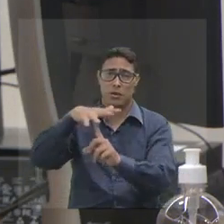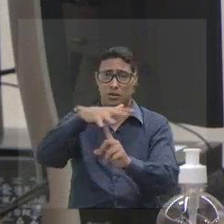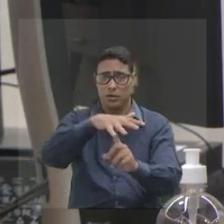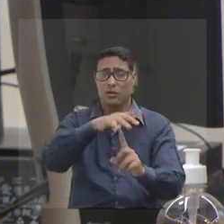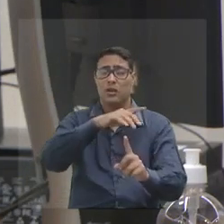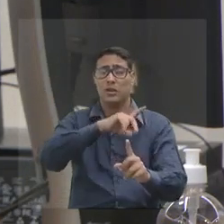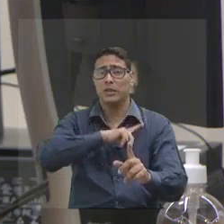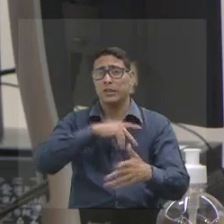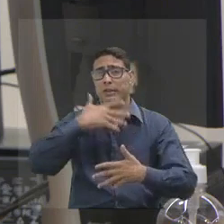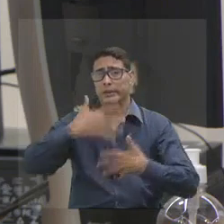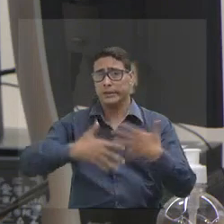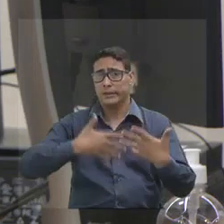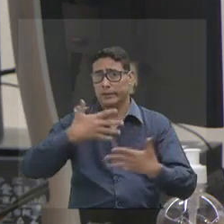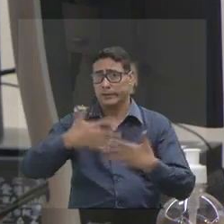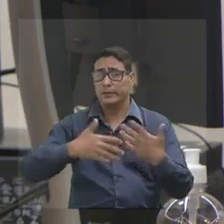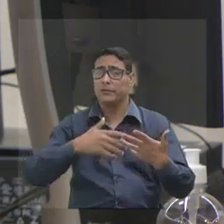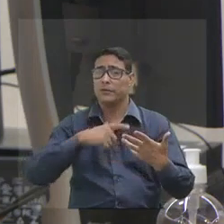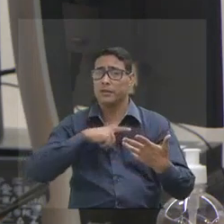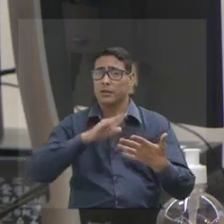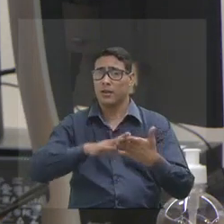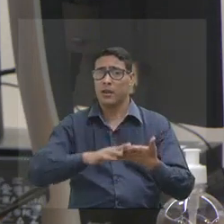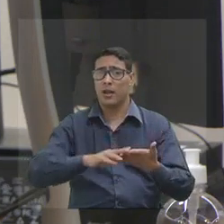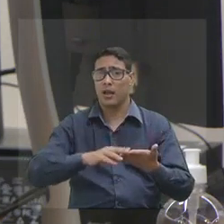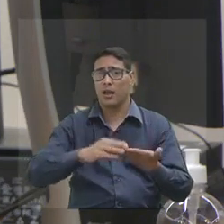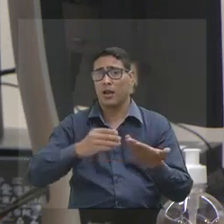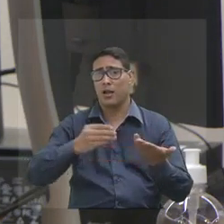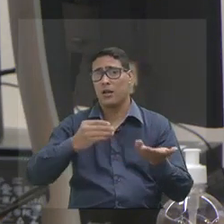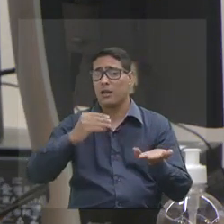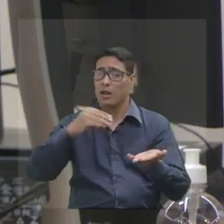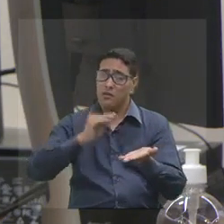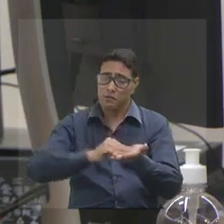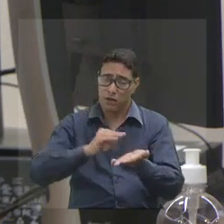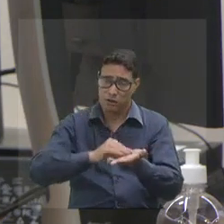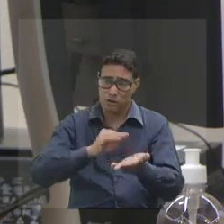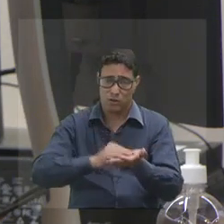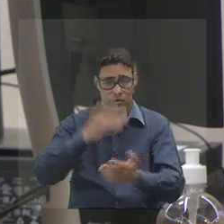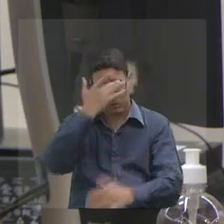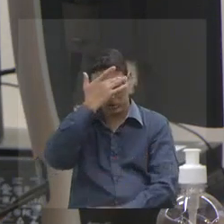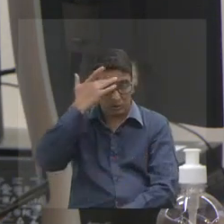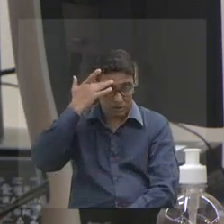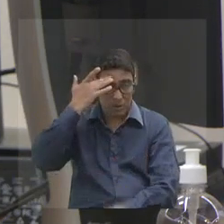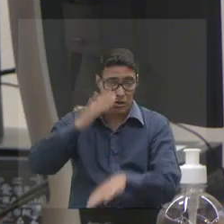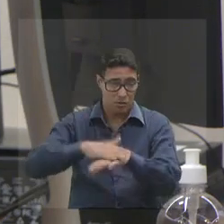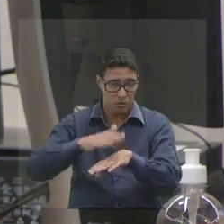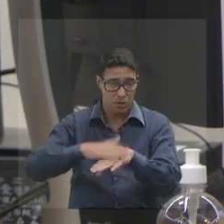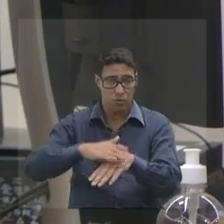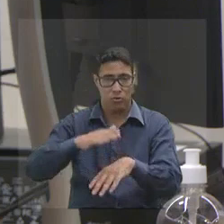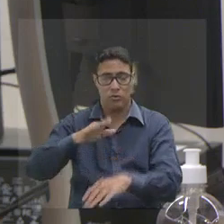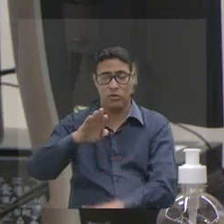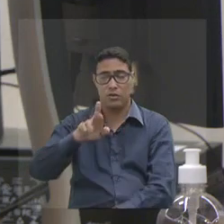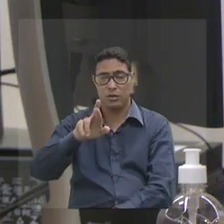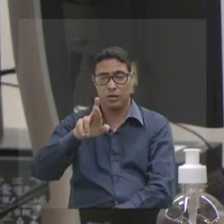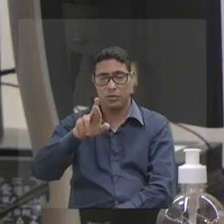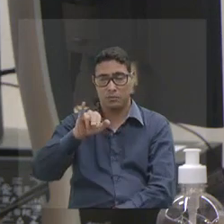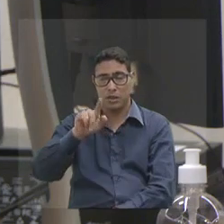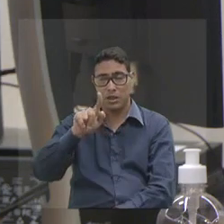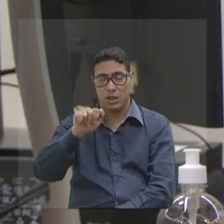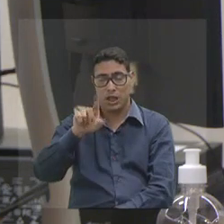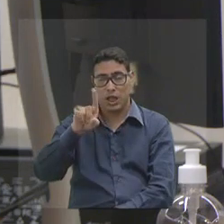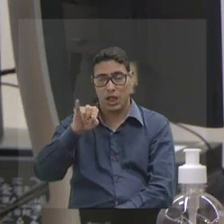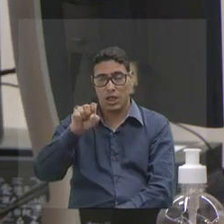observação na defasagem do número de brigadistas e de pessoal de apoio né no atendimento